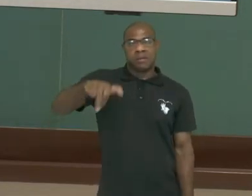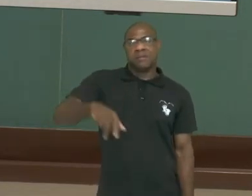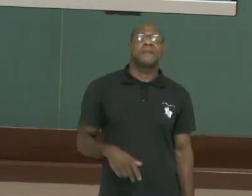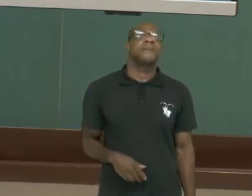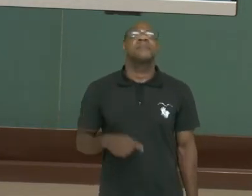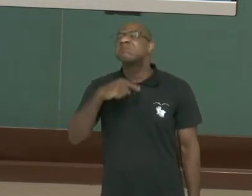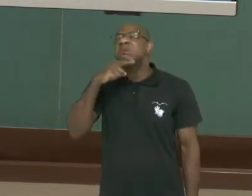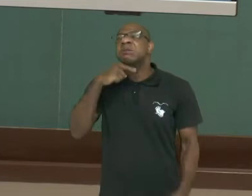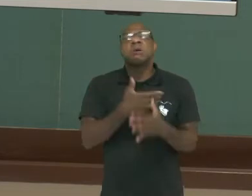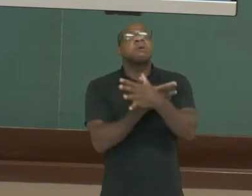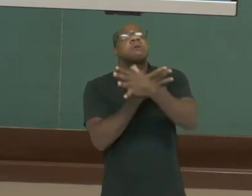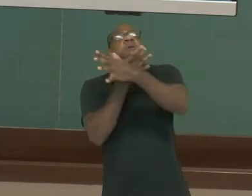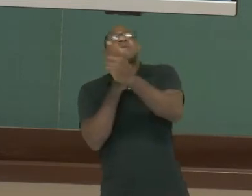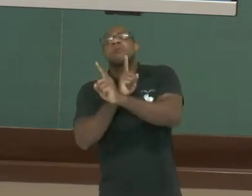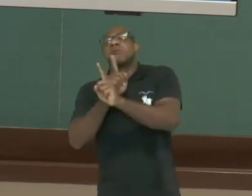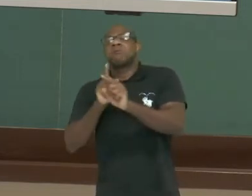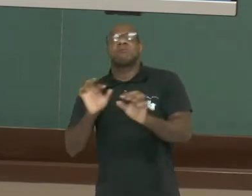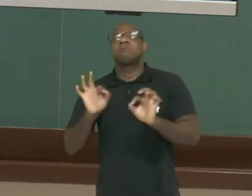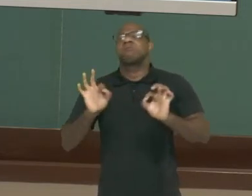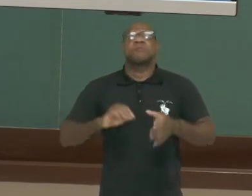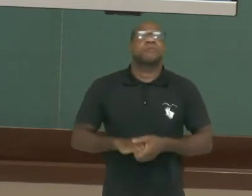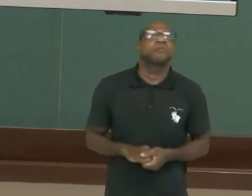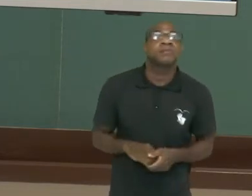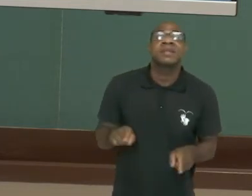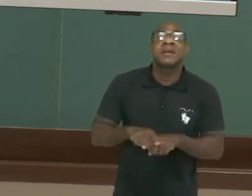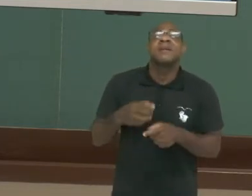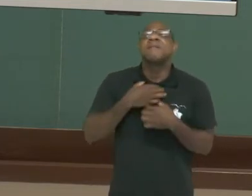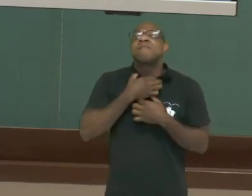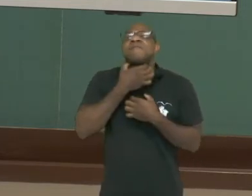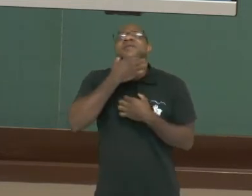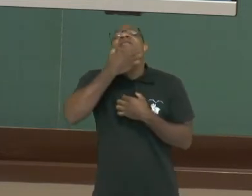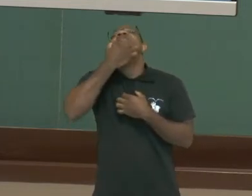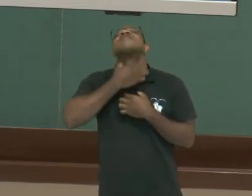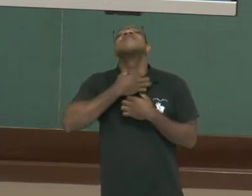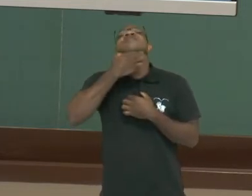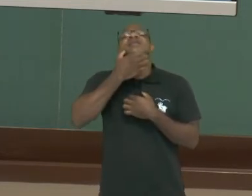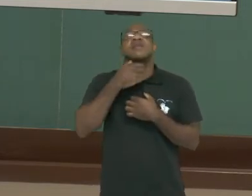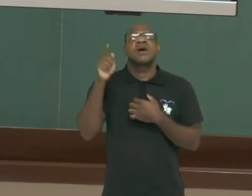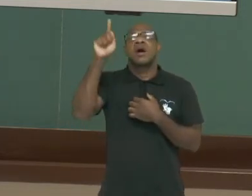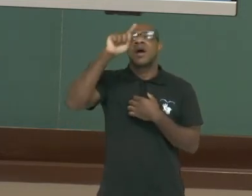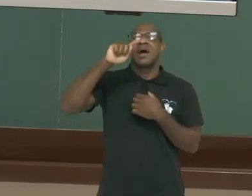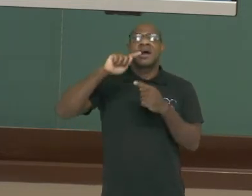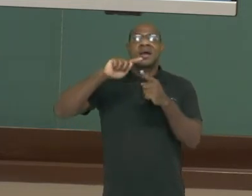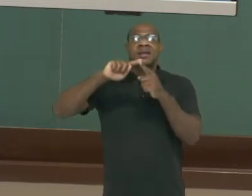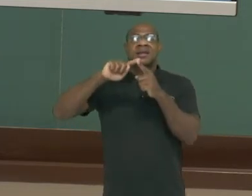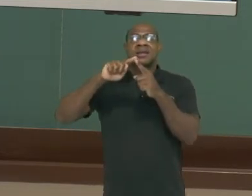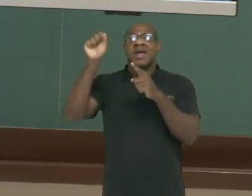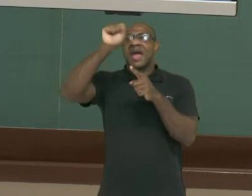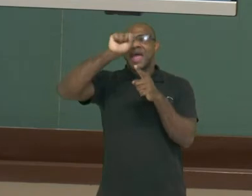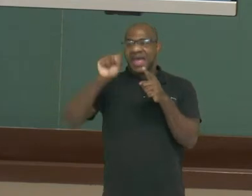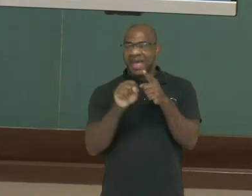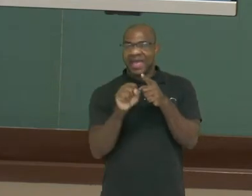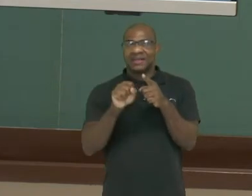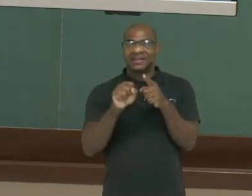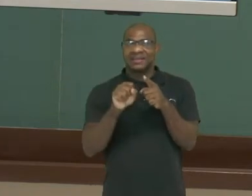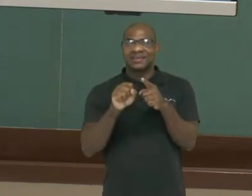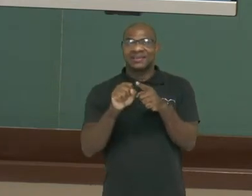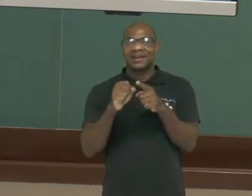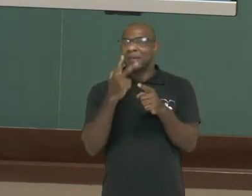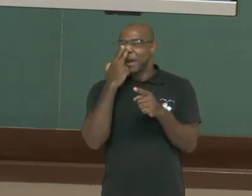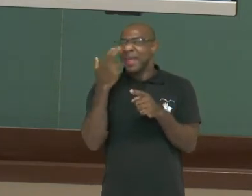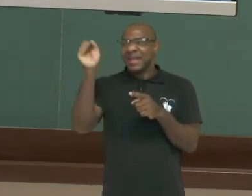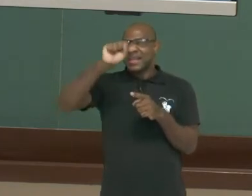gente observa também a característica ali do pescoço, ali no formato de S, né? As penas não são